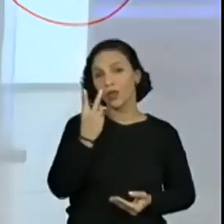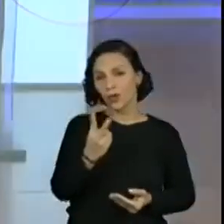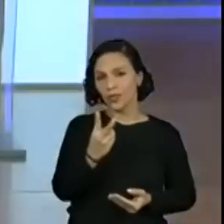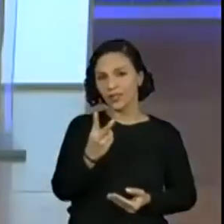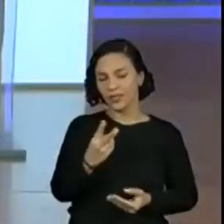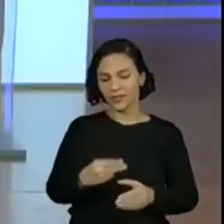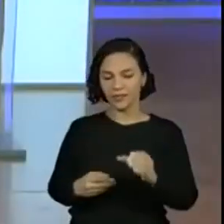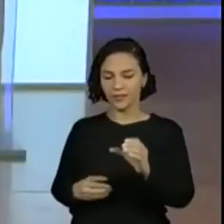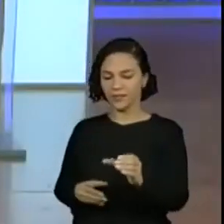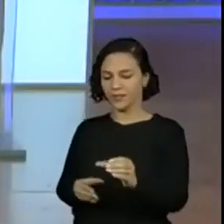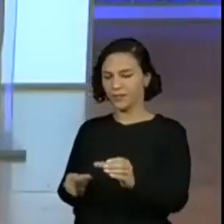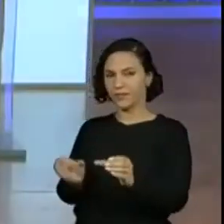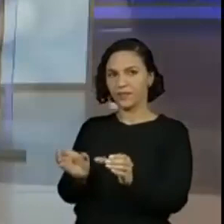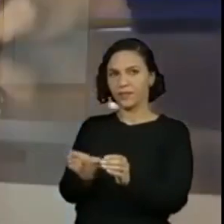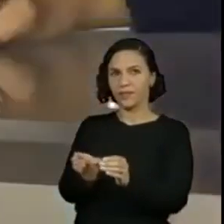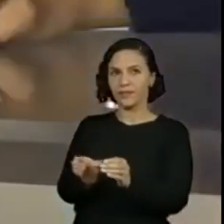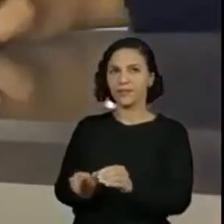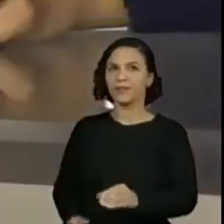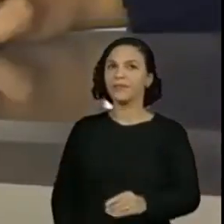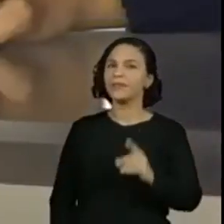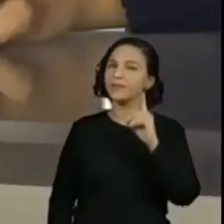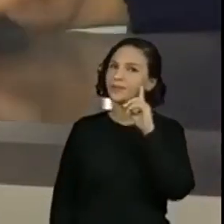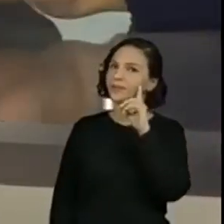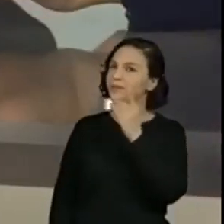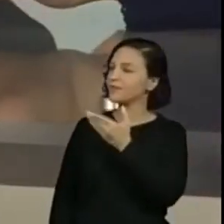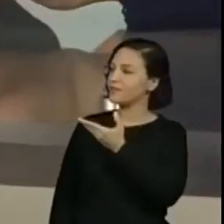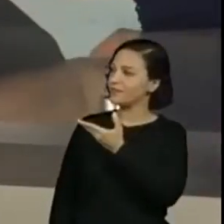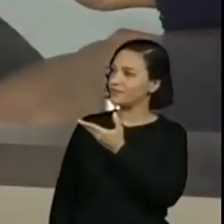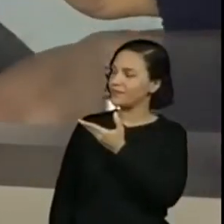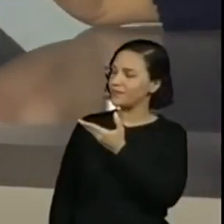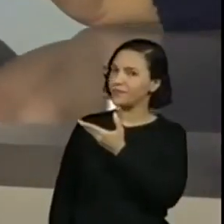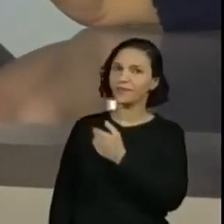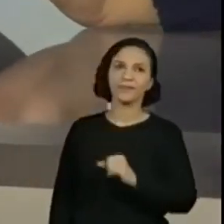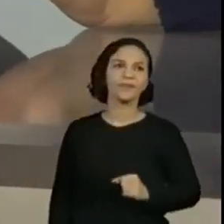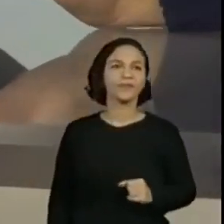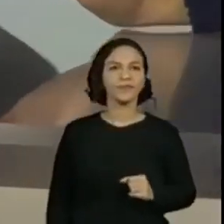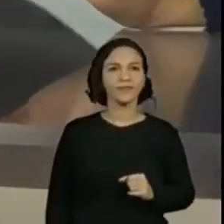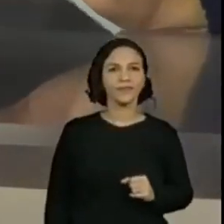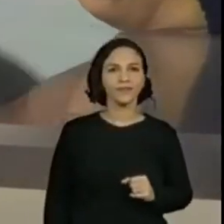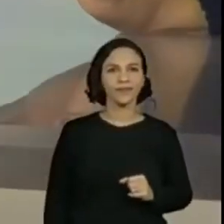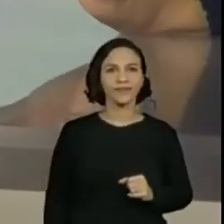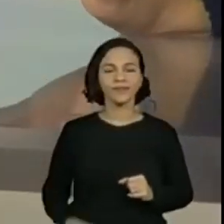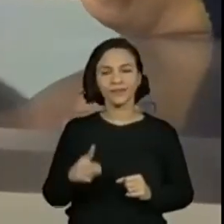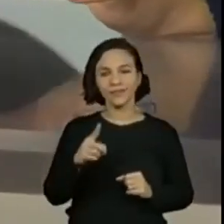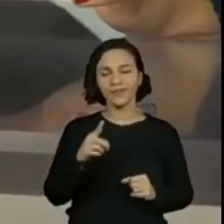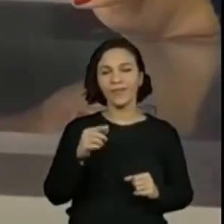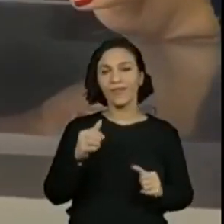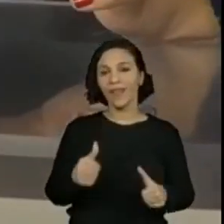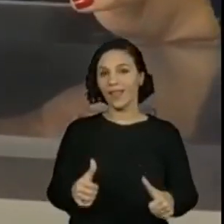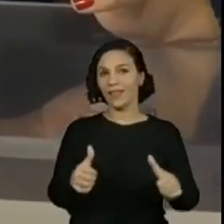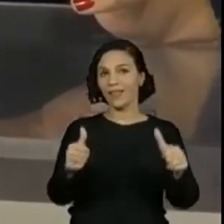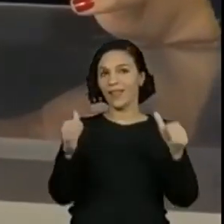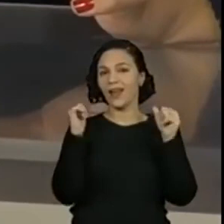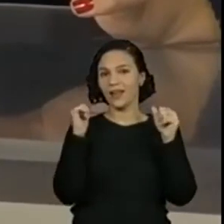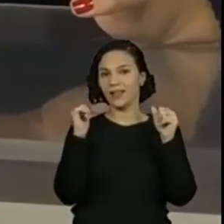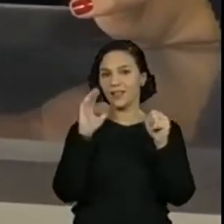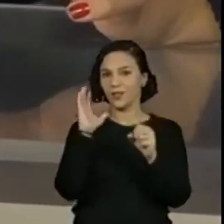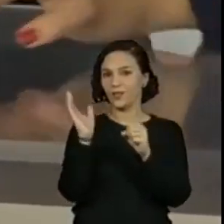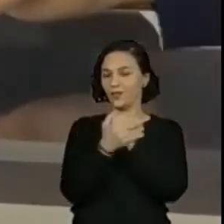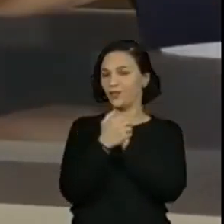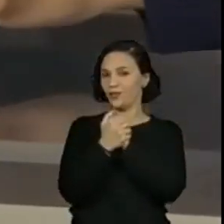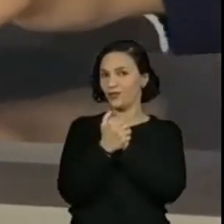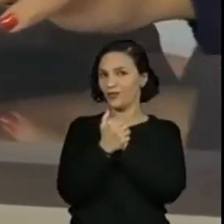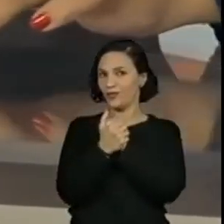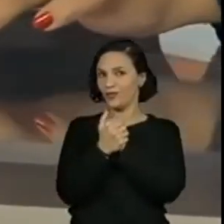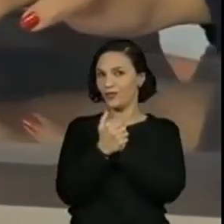ó. Ele vai mostrar. Olha só, de ladinho. Esse aqui atrás você vai colocar assim, ó.